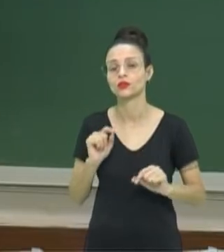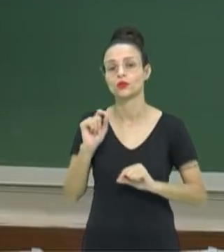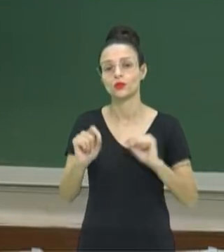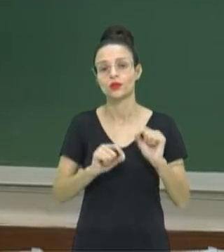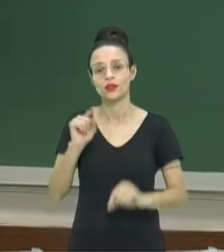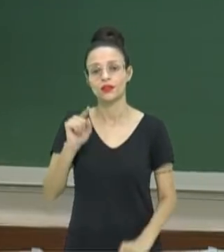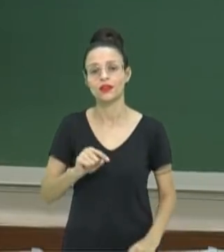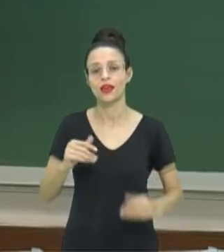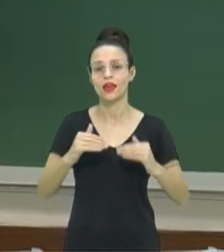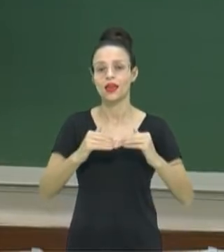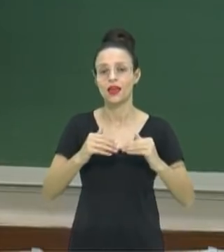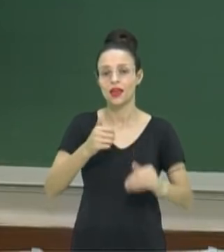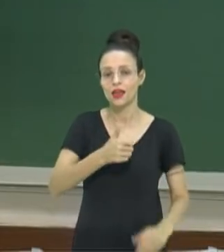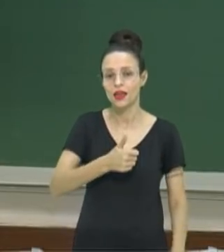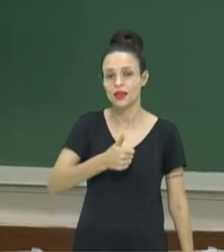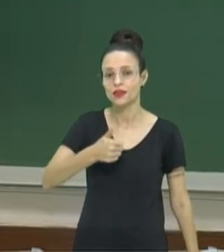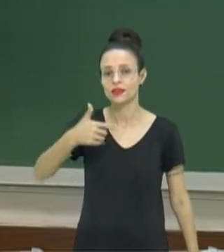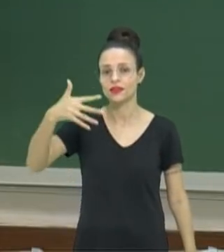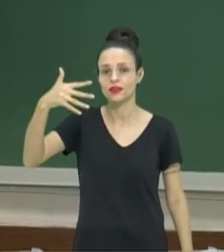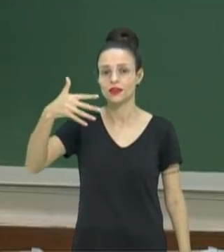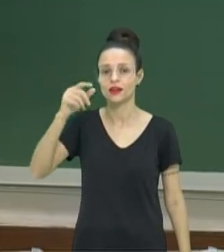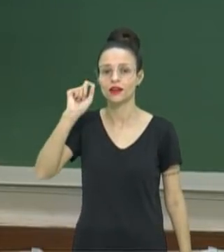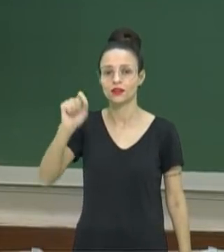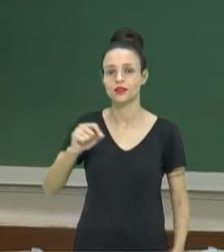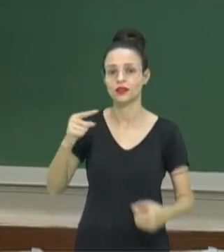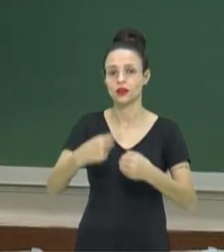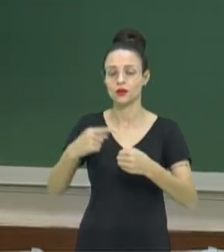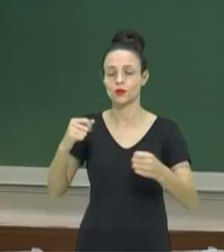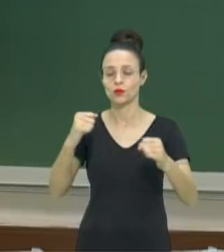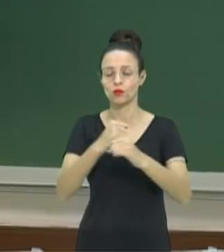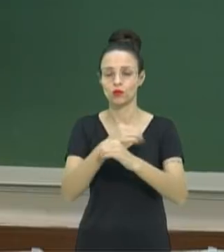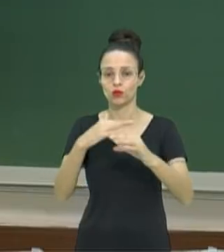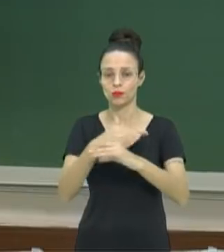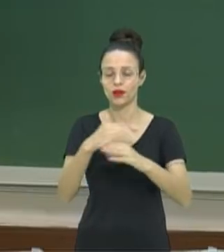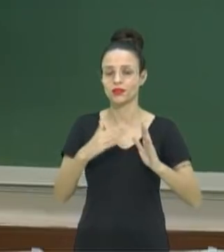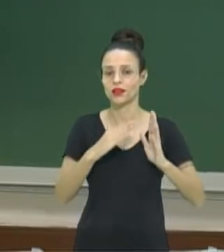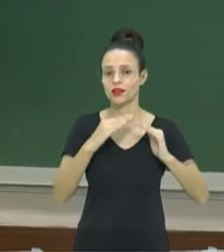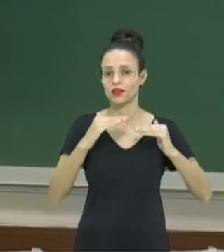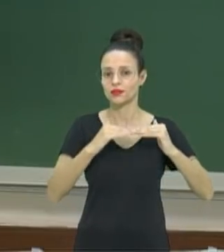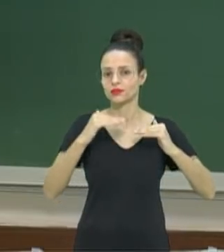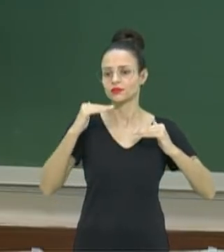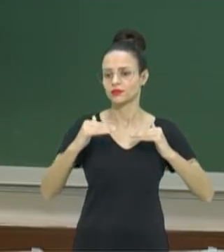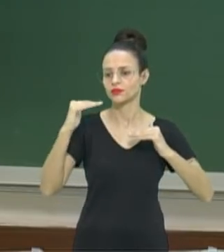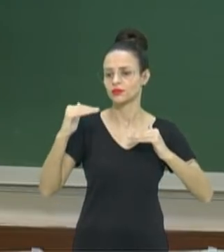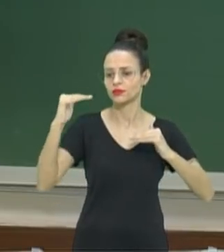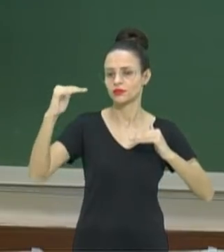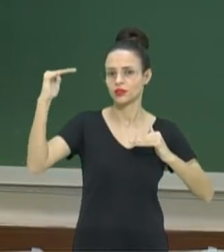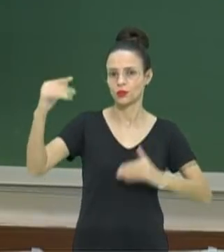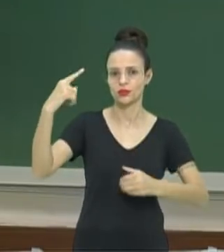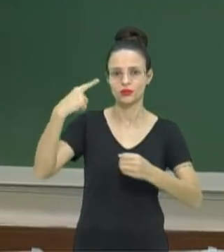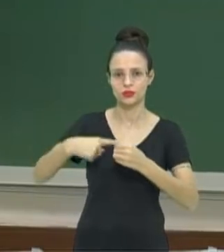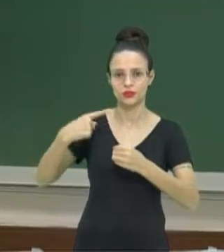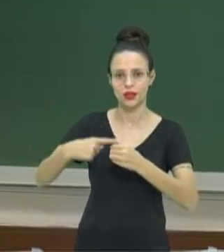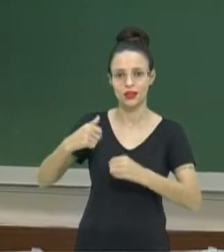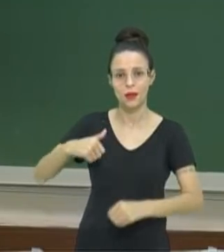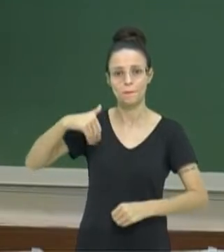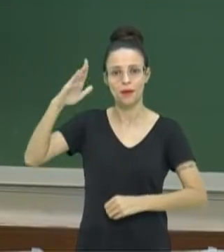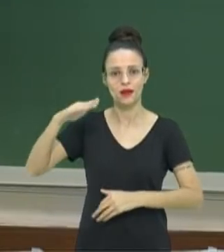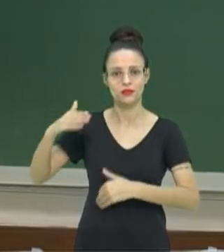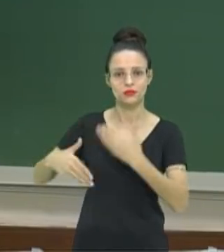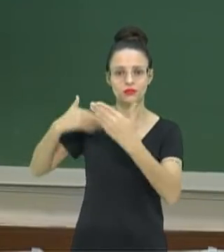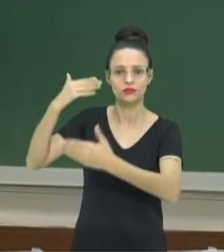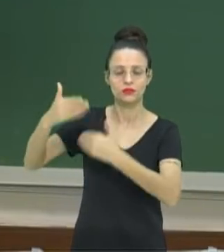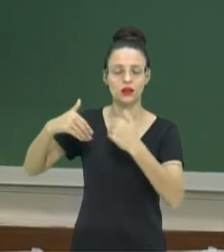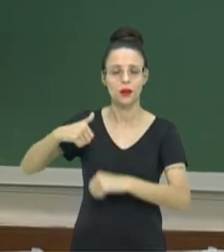chama de hierarquia urbana. Então, uma sequência ali de cidades mais desenvolvidas ou com